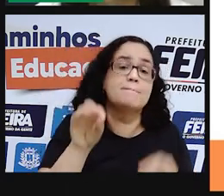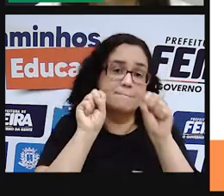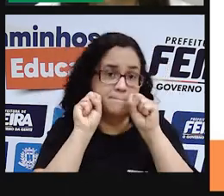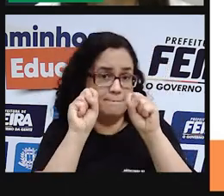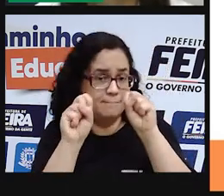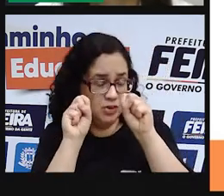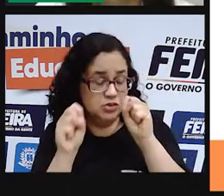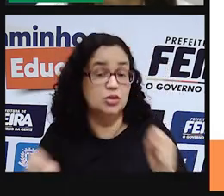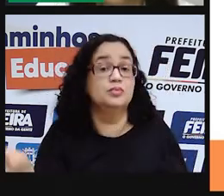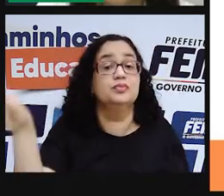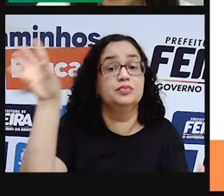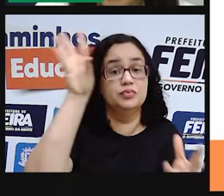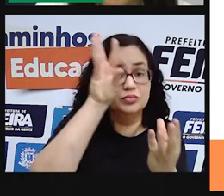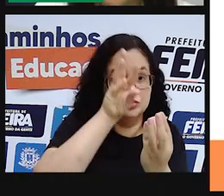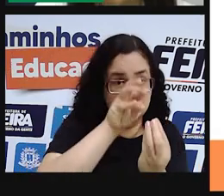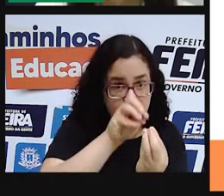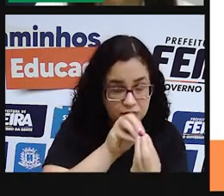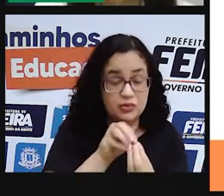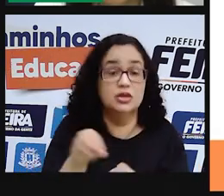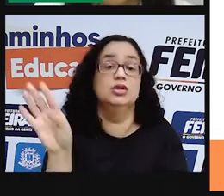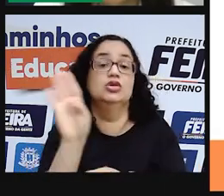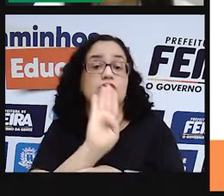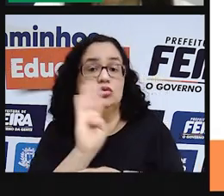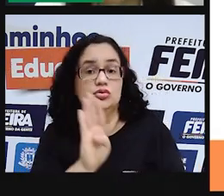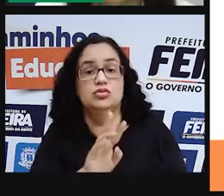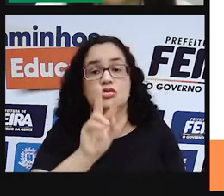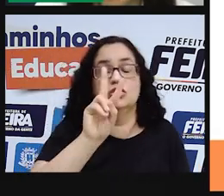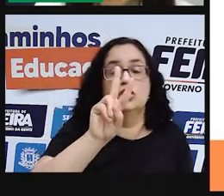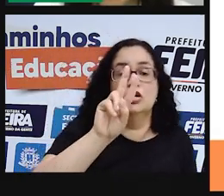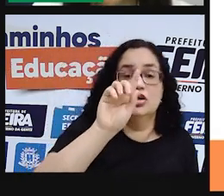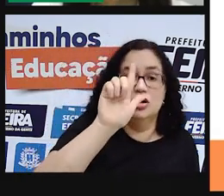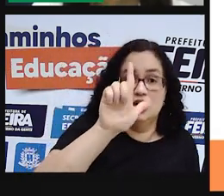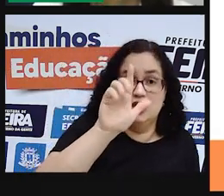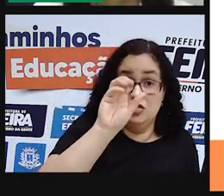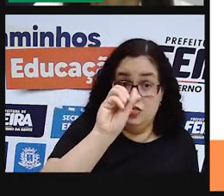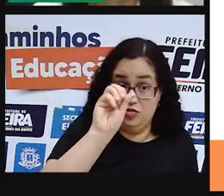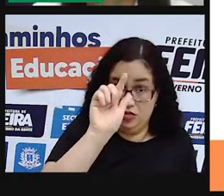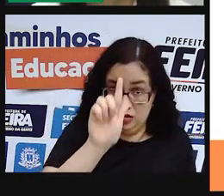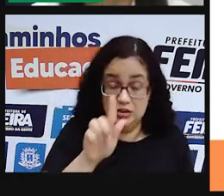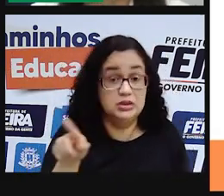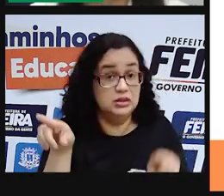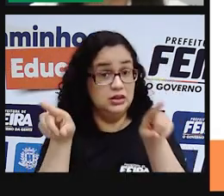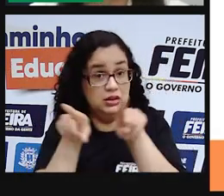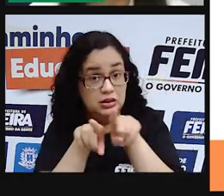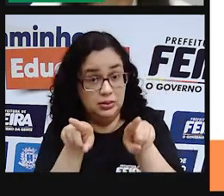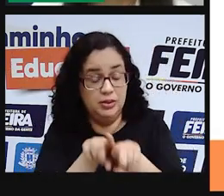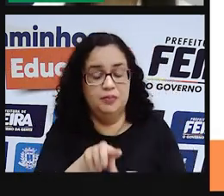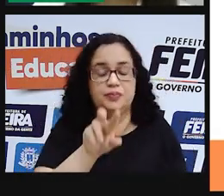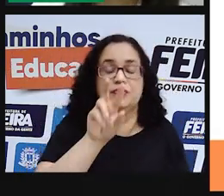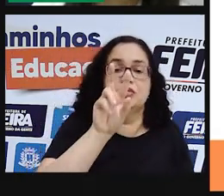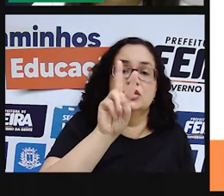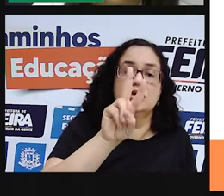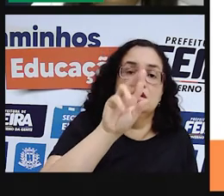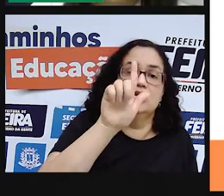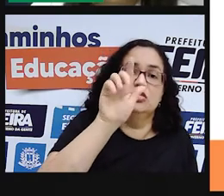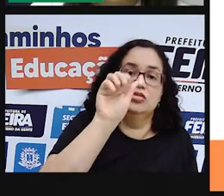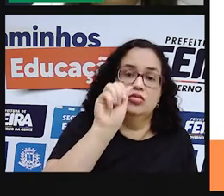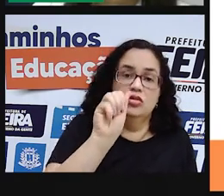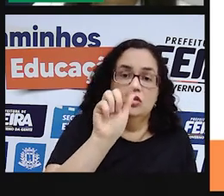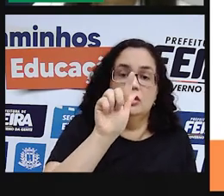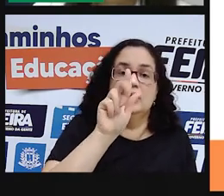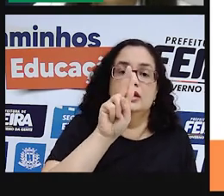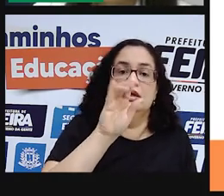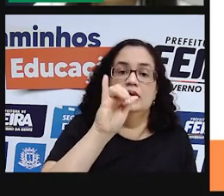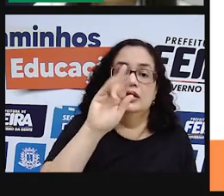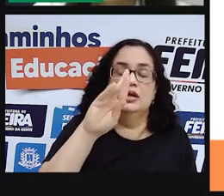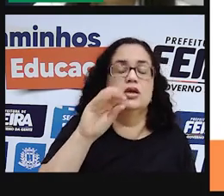possibilidades de resenha através dos vídeos, né? Dos vlogs, dos vlogueiros, a gente precisa apresentar esta obra. E